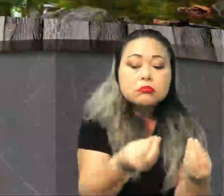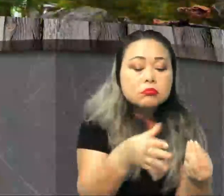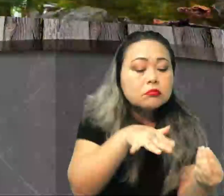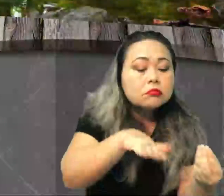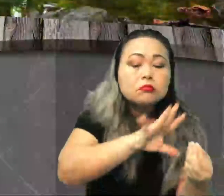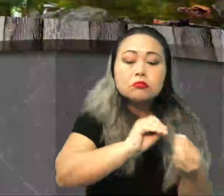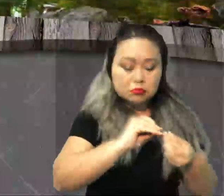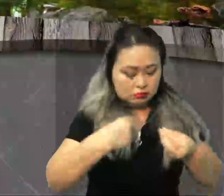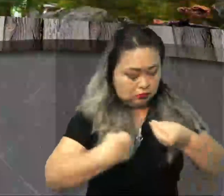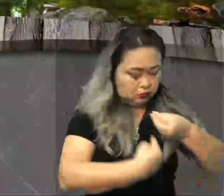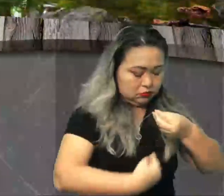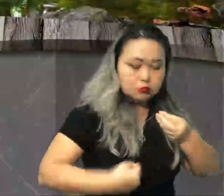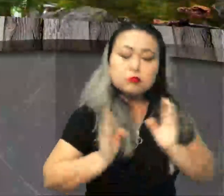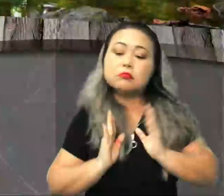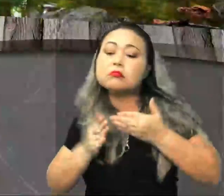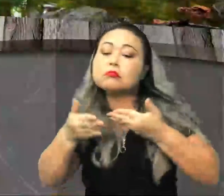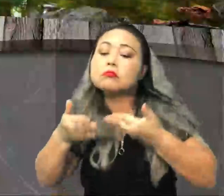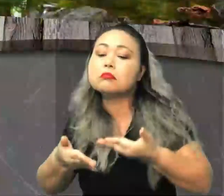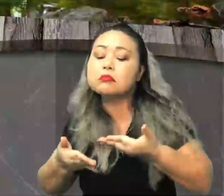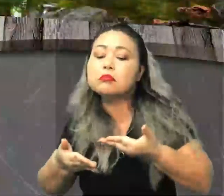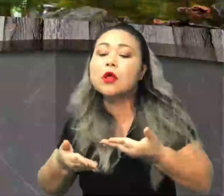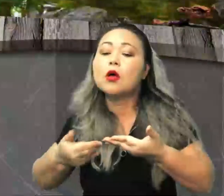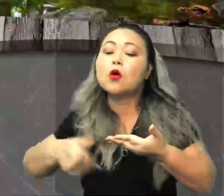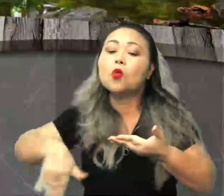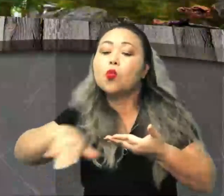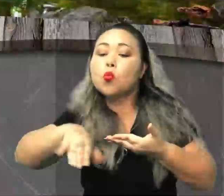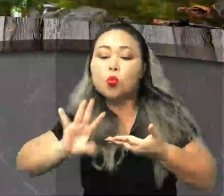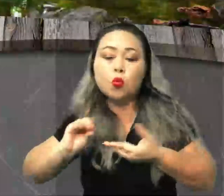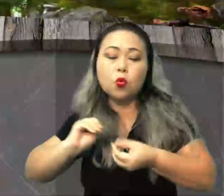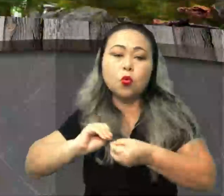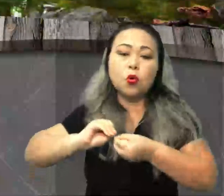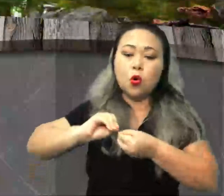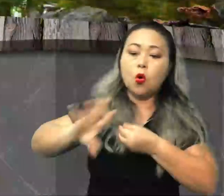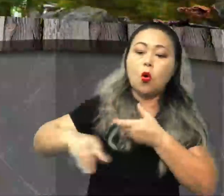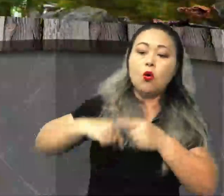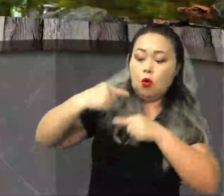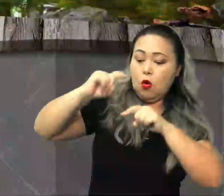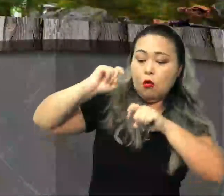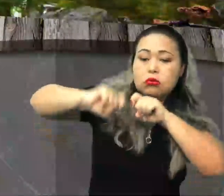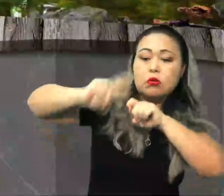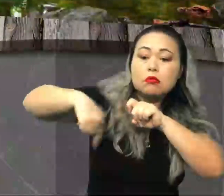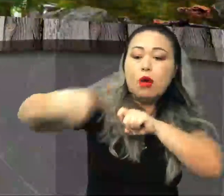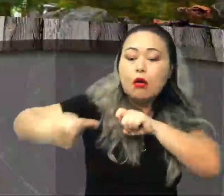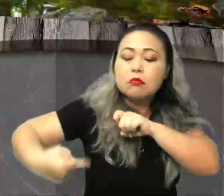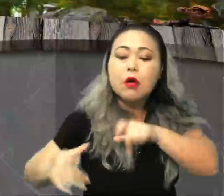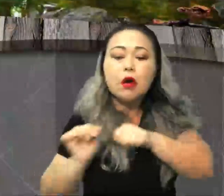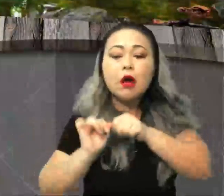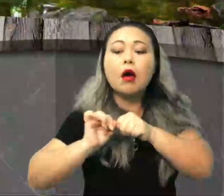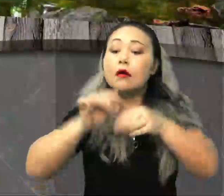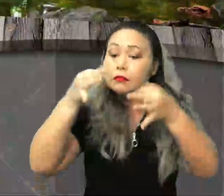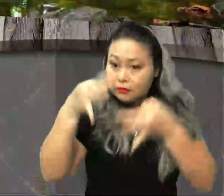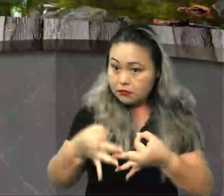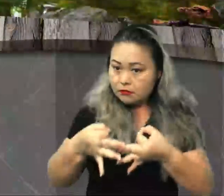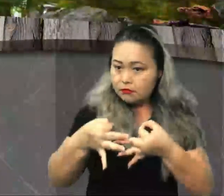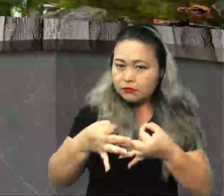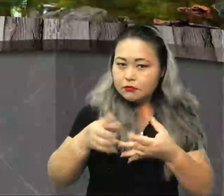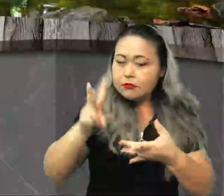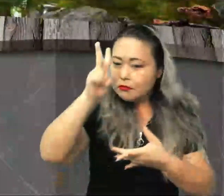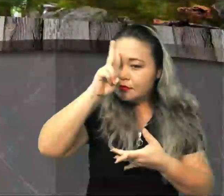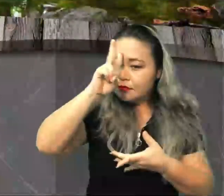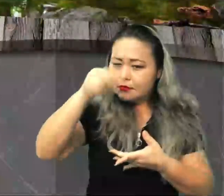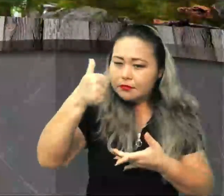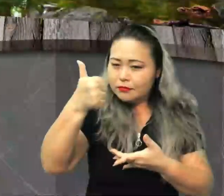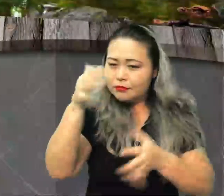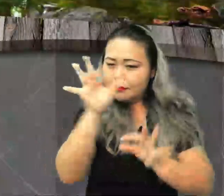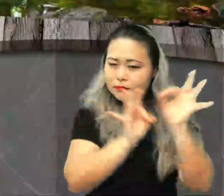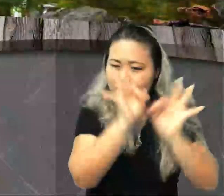o sistema digestivo, funções que vão estar compondo aí o sistema reprodutor, certo? Lembra da nossa